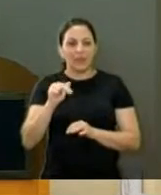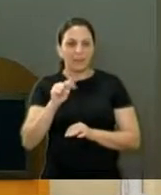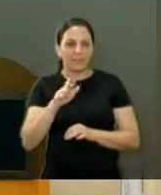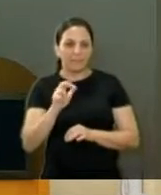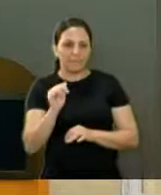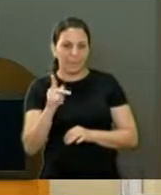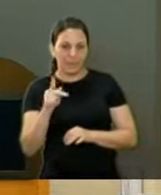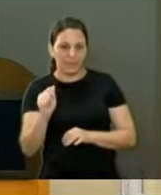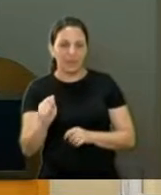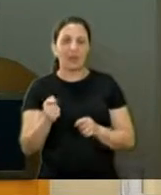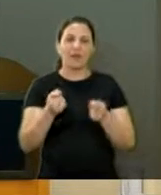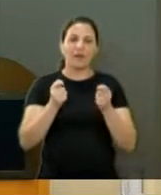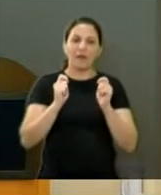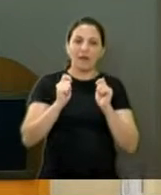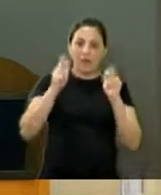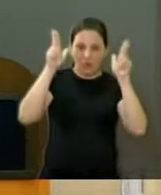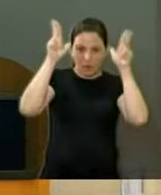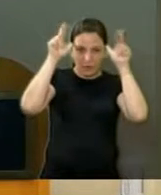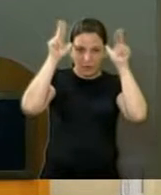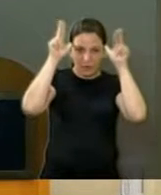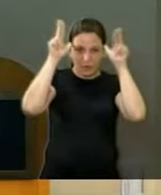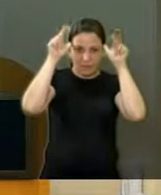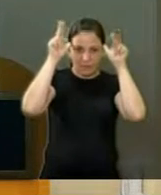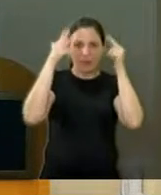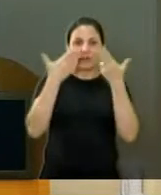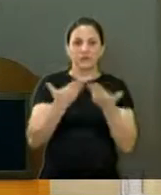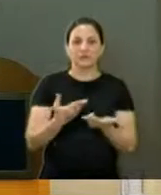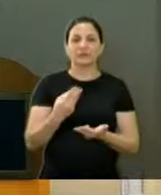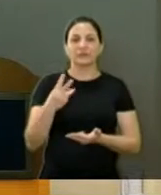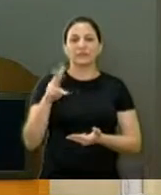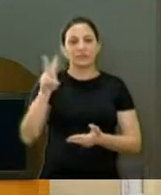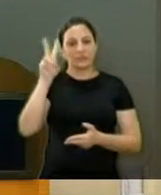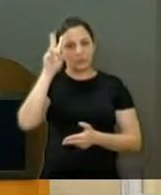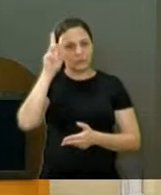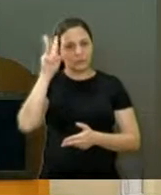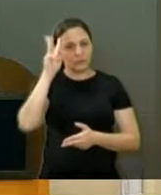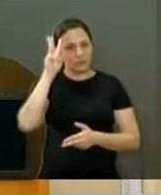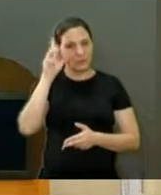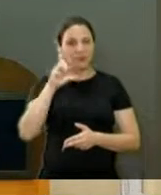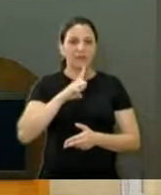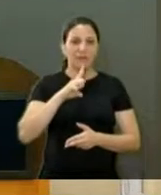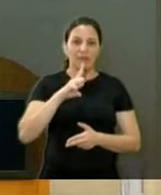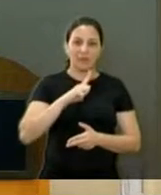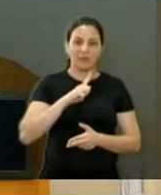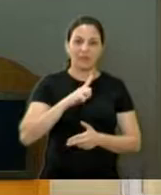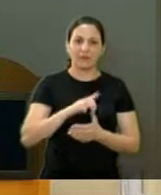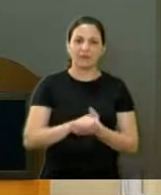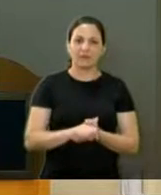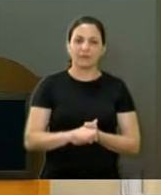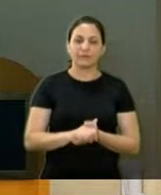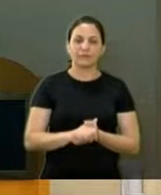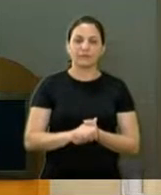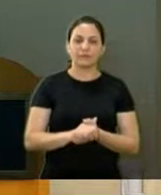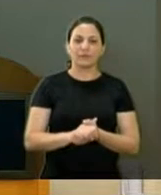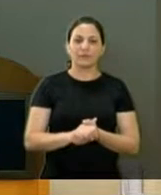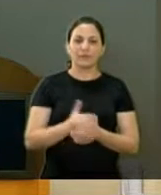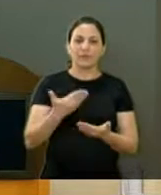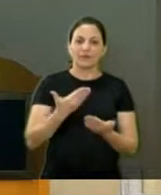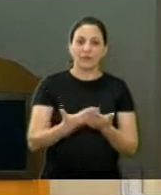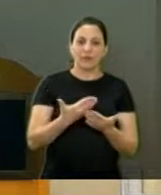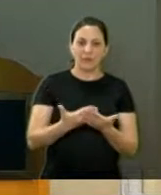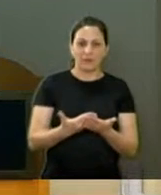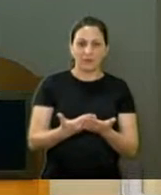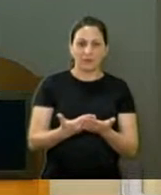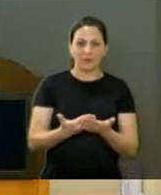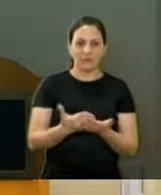lá que na segunda e na terça tem as aulas e as pessoas estão com medo porque o pessoal aí entra